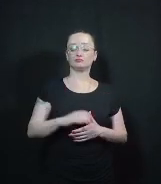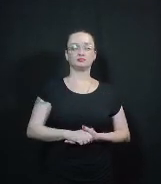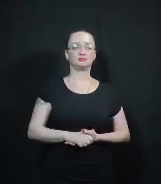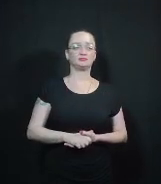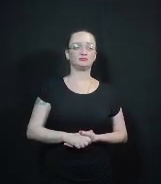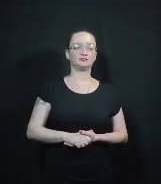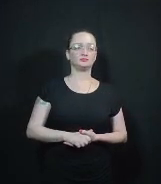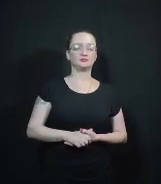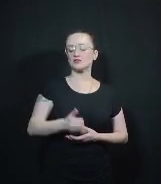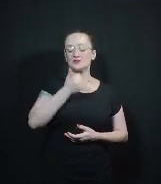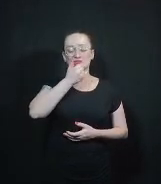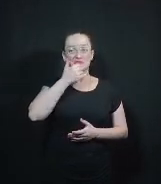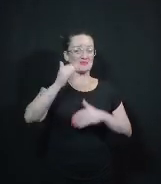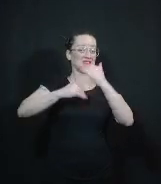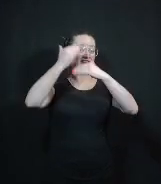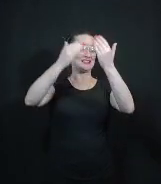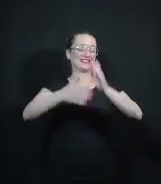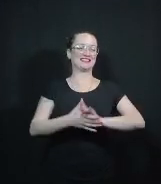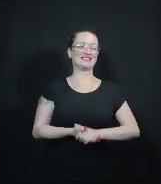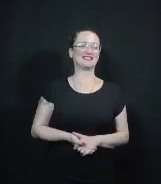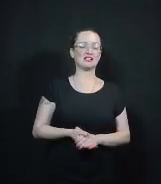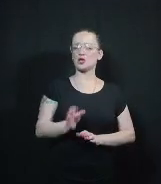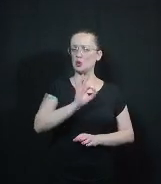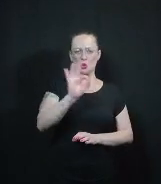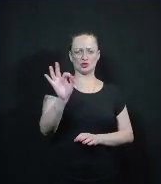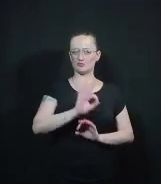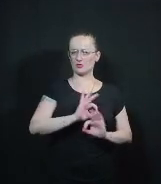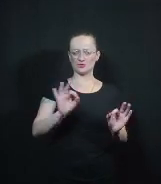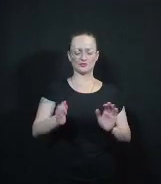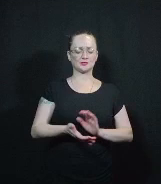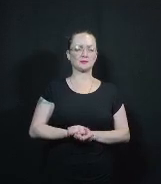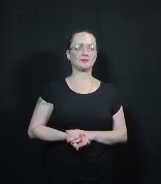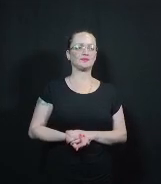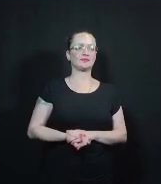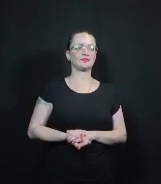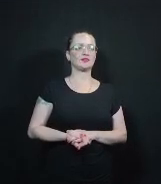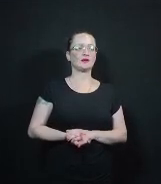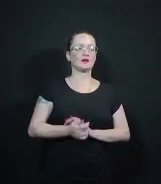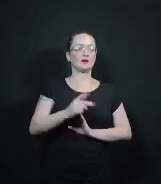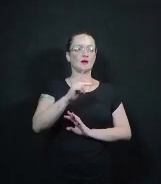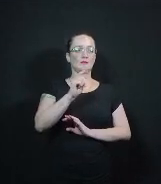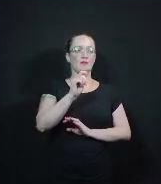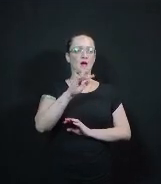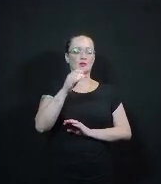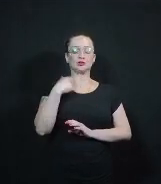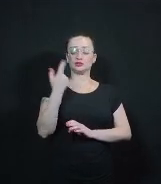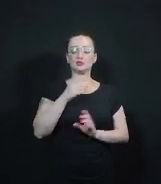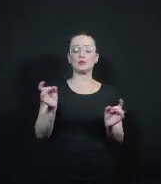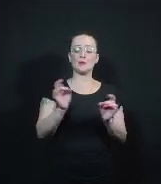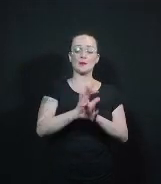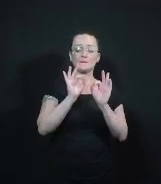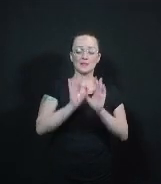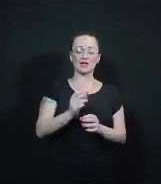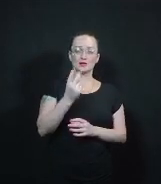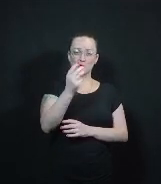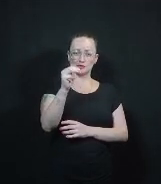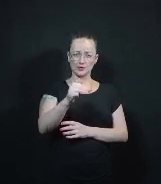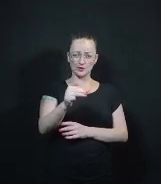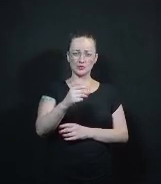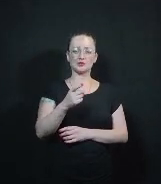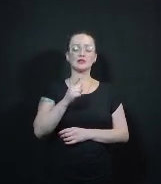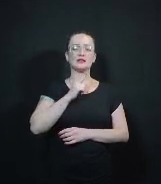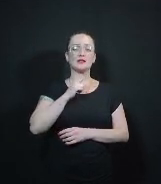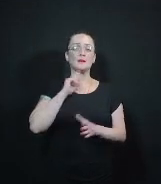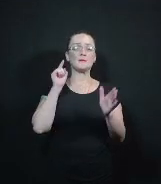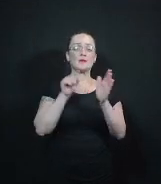Desculpa, obrigado. Me empolguei um pouco. Não, foi ótimo. Pablo, para a gente terminar mesmo em 2 minutos, eu tenho uma